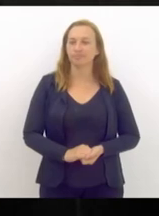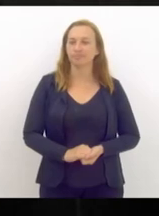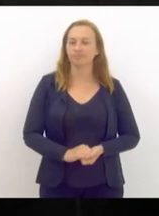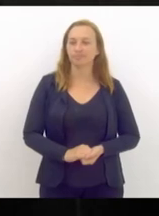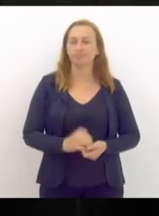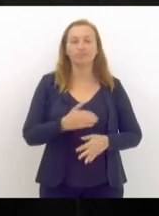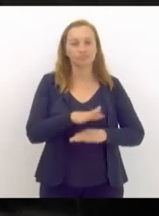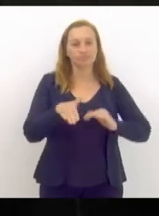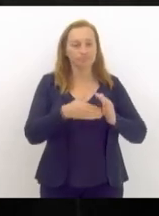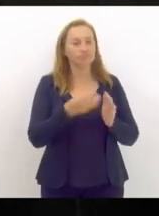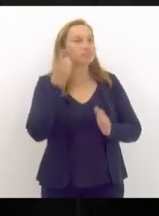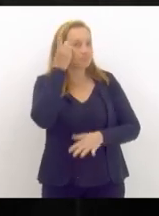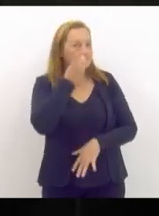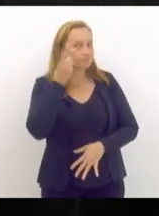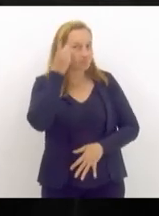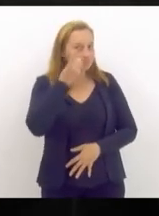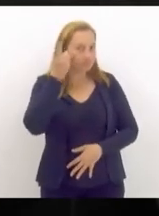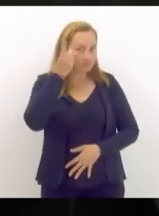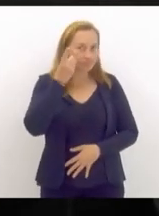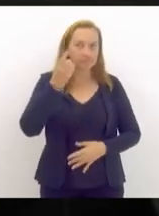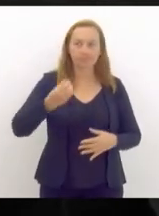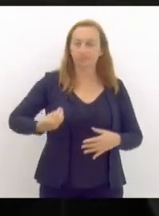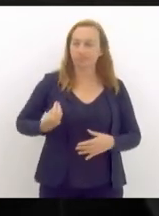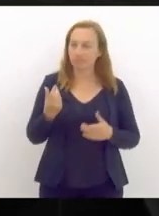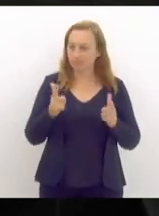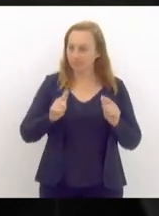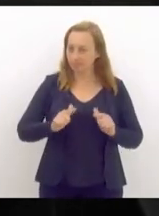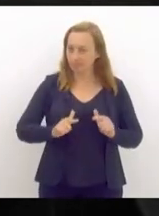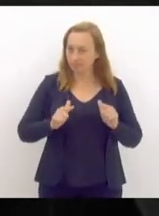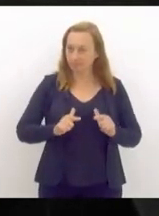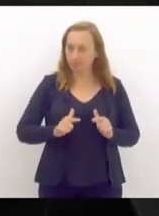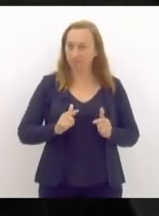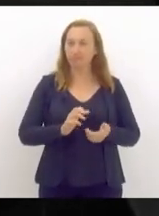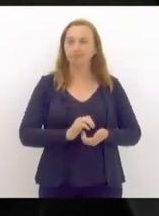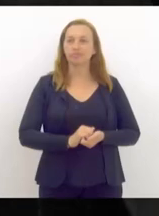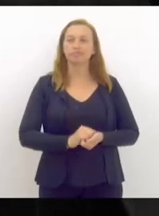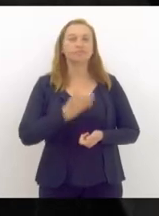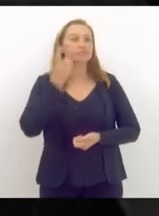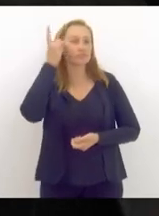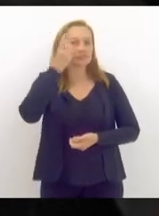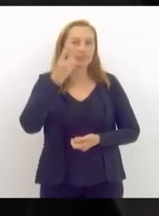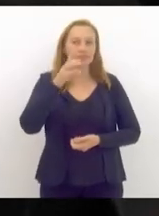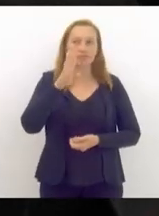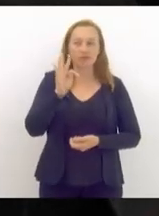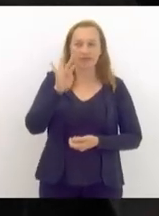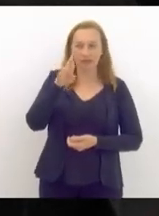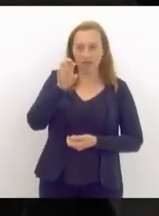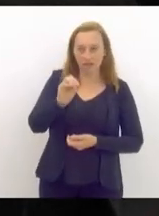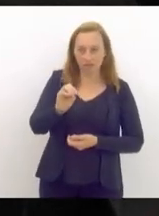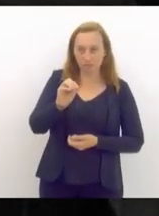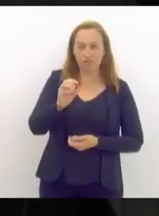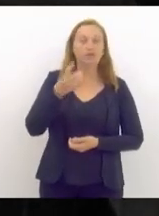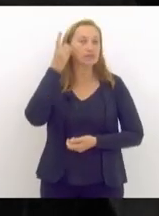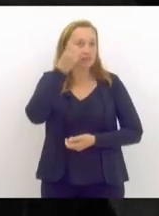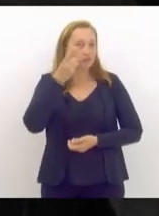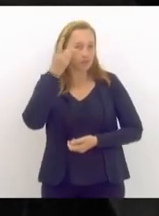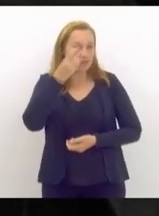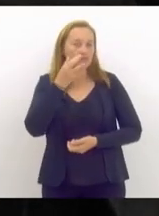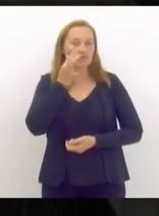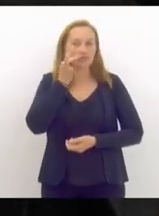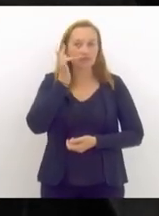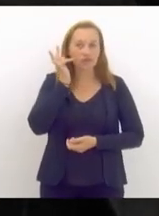senhores deputados presentes, deputado Bernardo Rossi, deputado